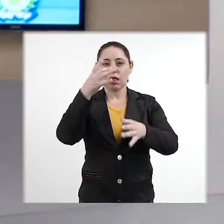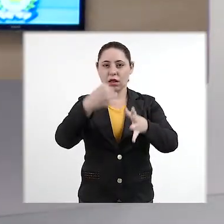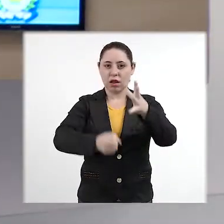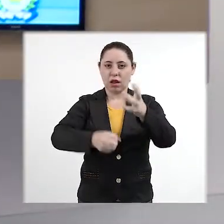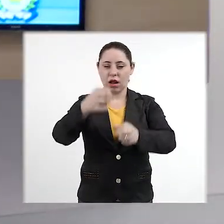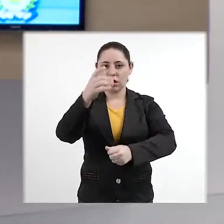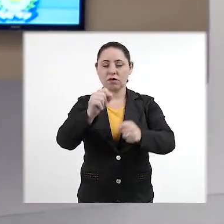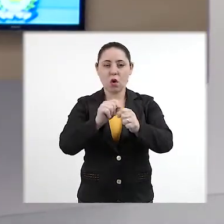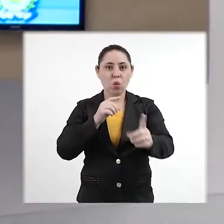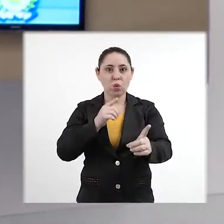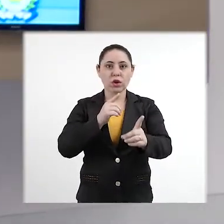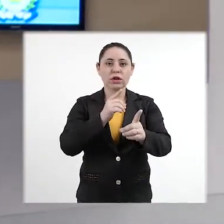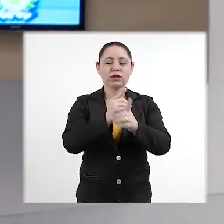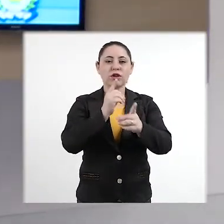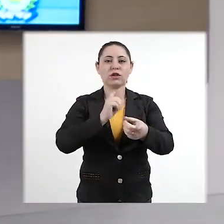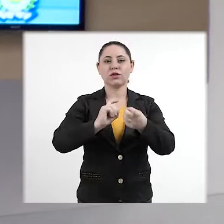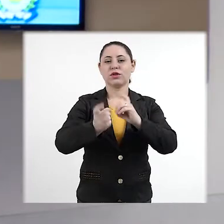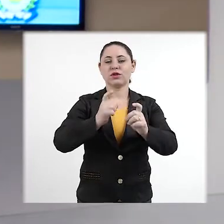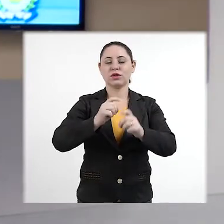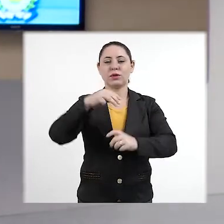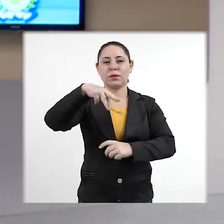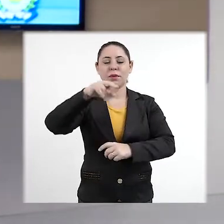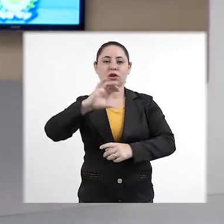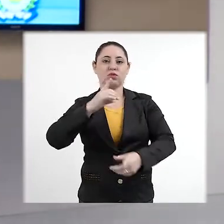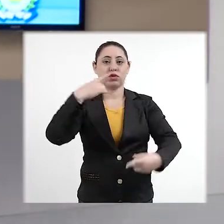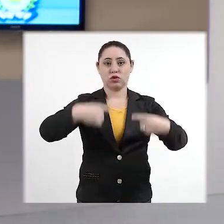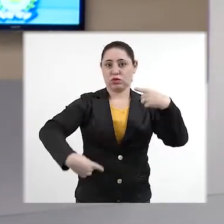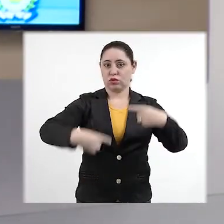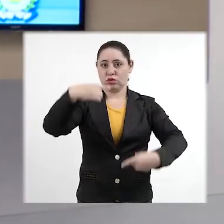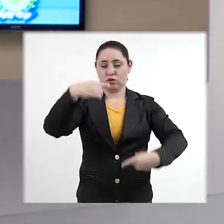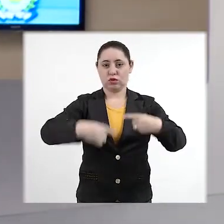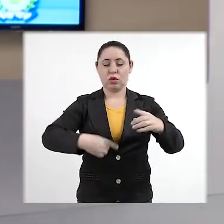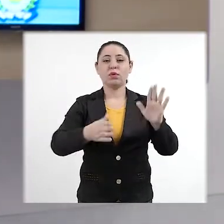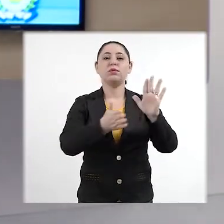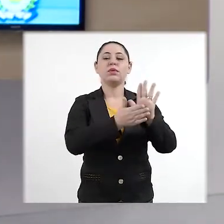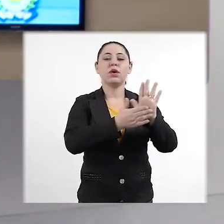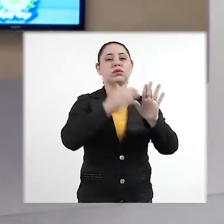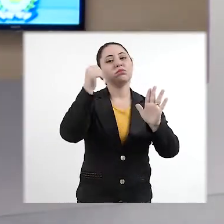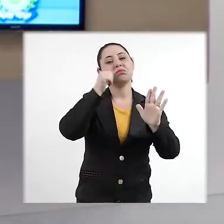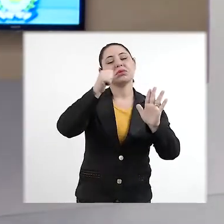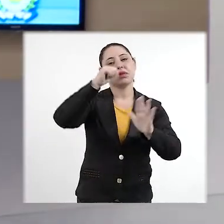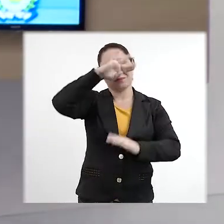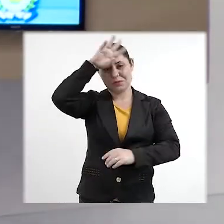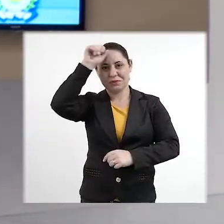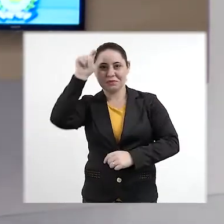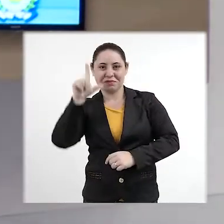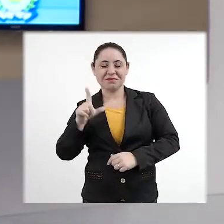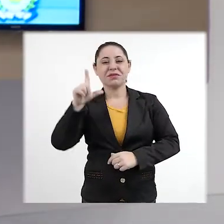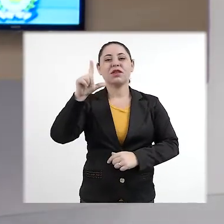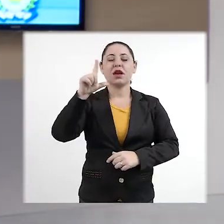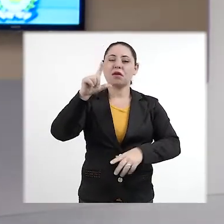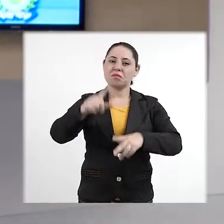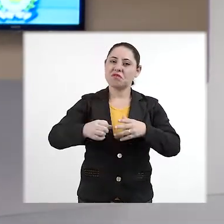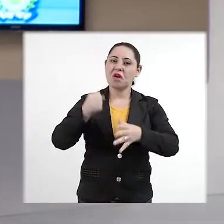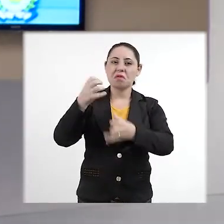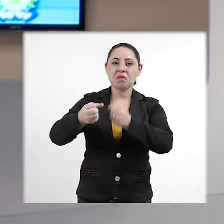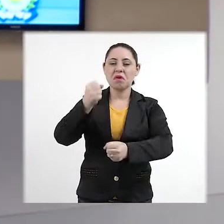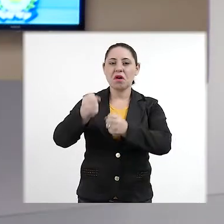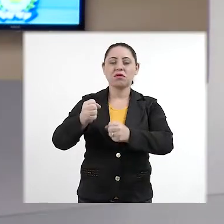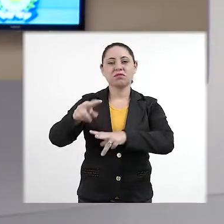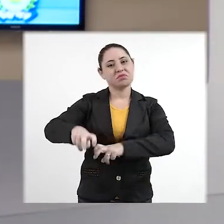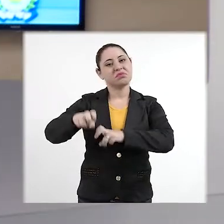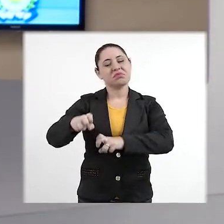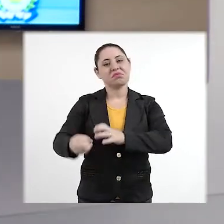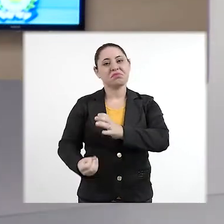Leite promoveu um grande encontro no mês de março para discutir o papel da mulher sul-mato-grossense na